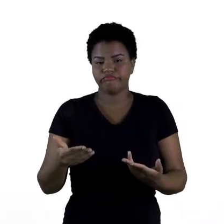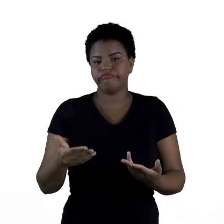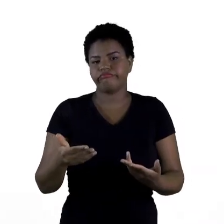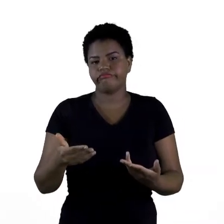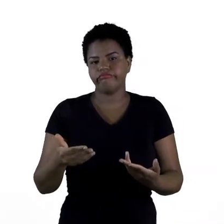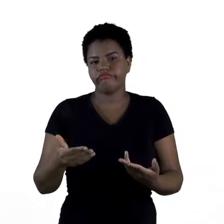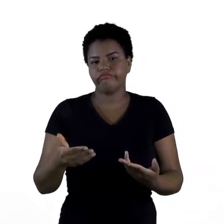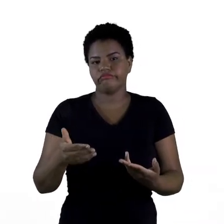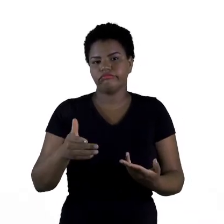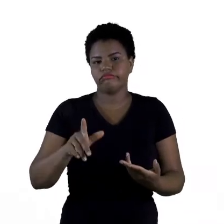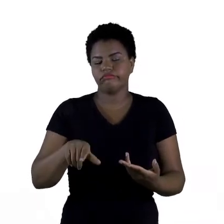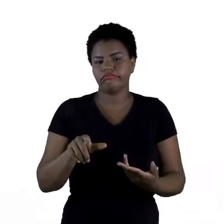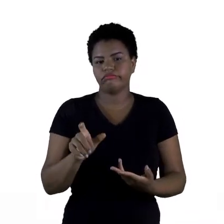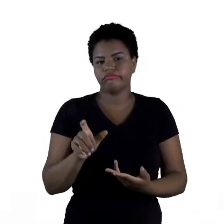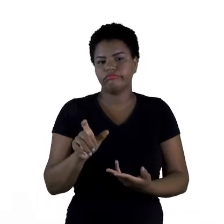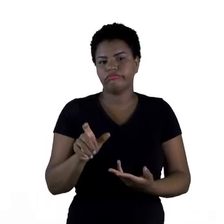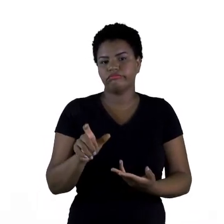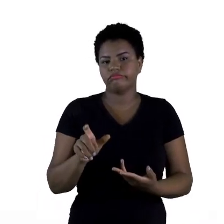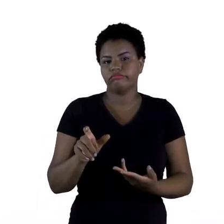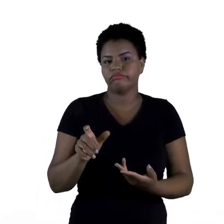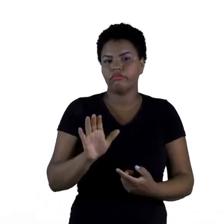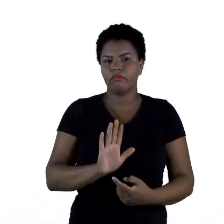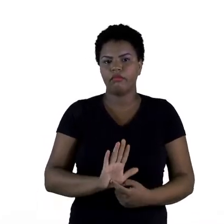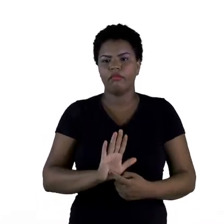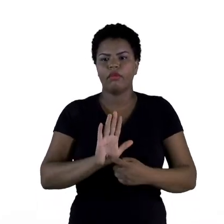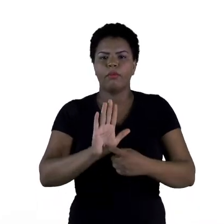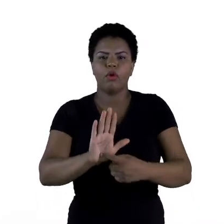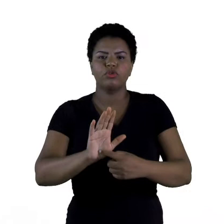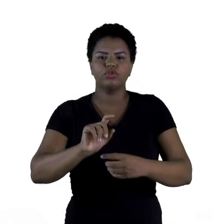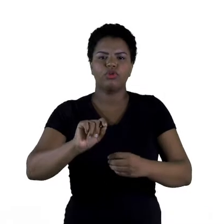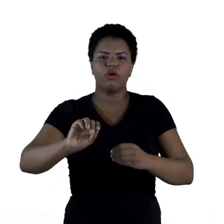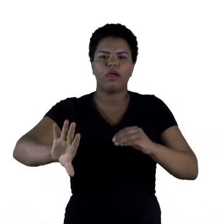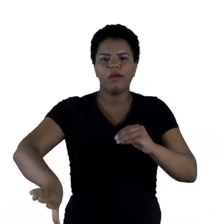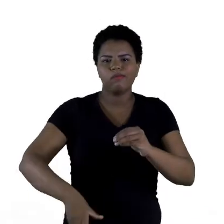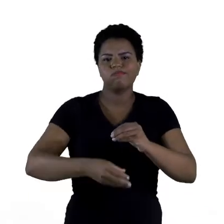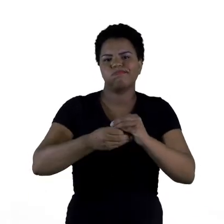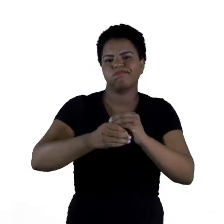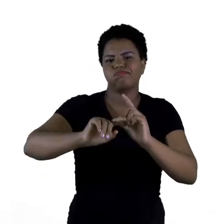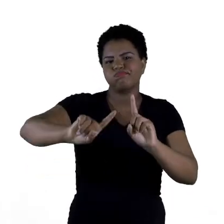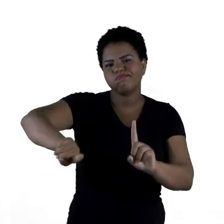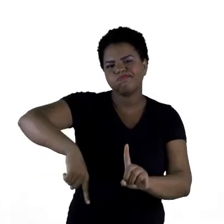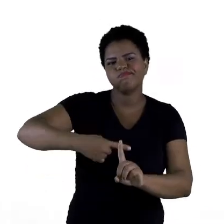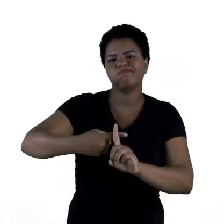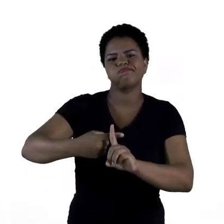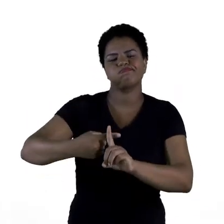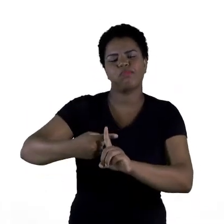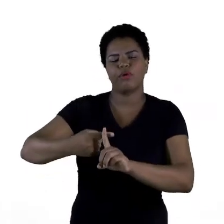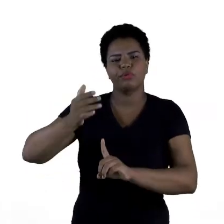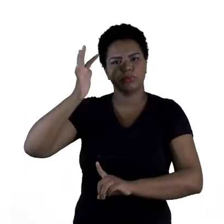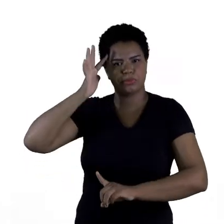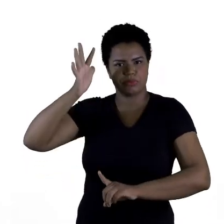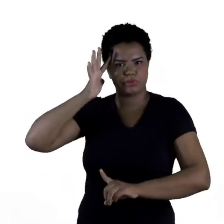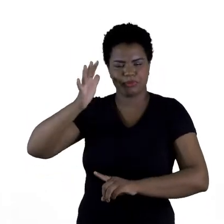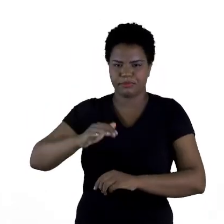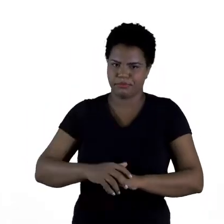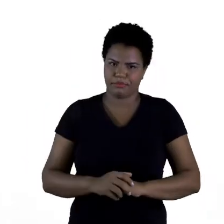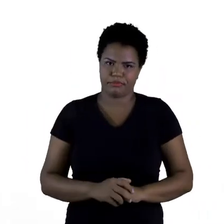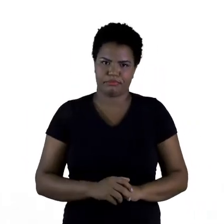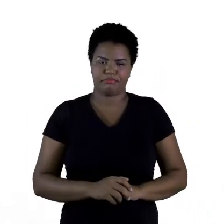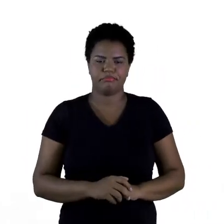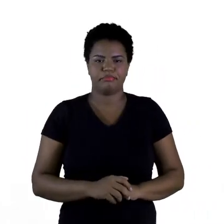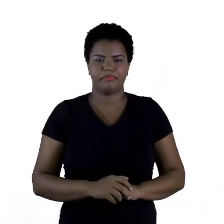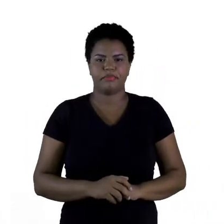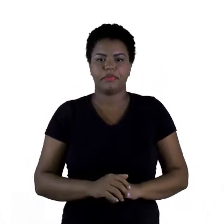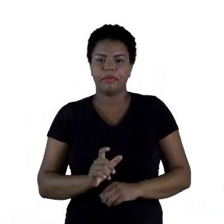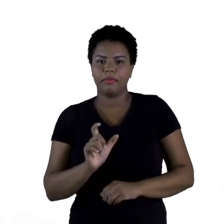aquelas palavrinhas que exprimem a soma, a adição de pensamento. Então, é a palavrinha que eu utilizo